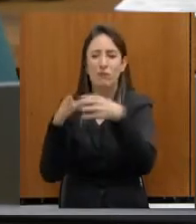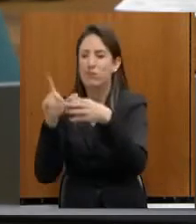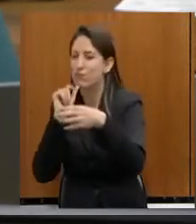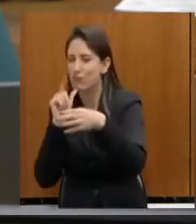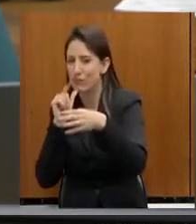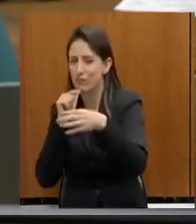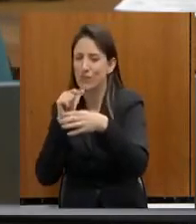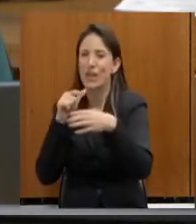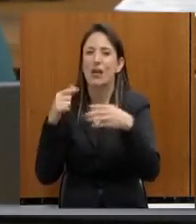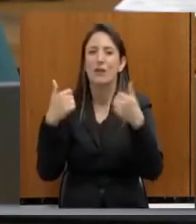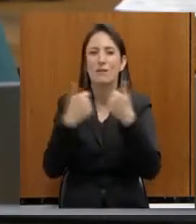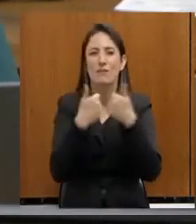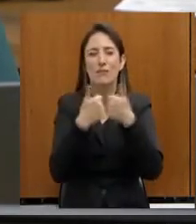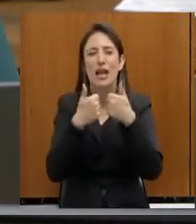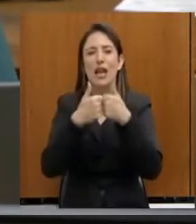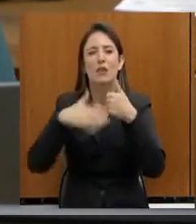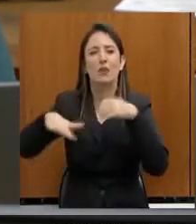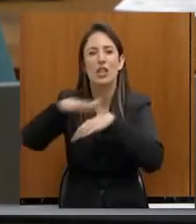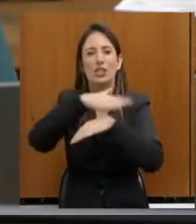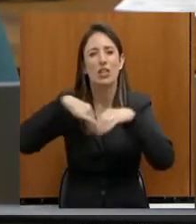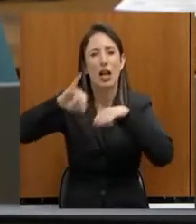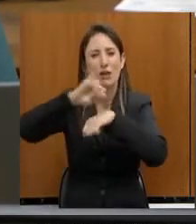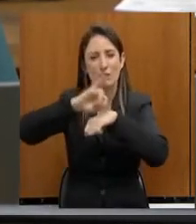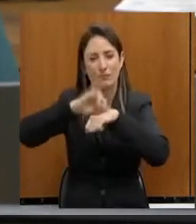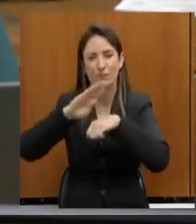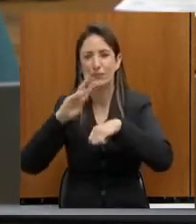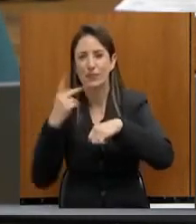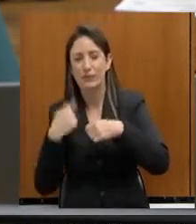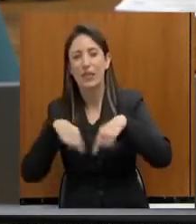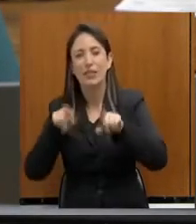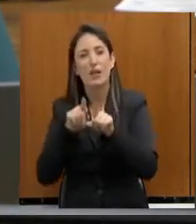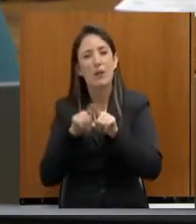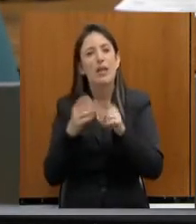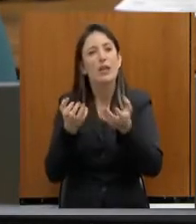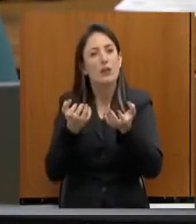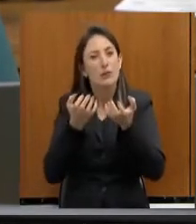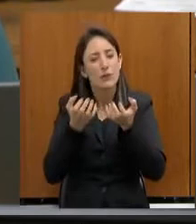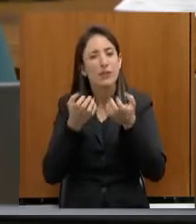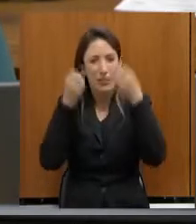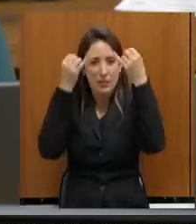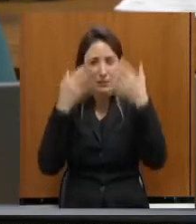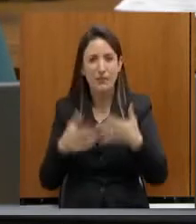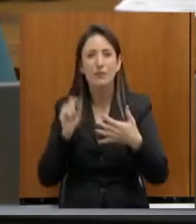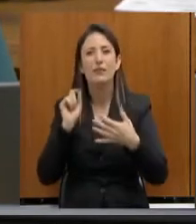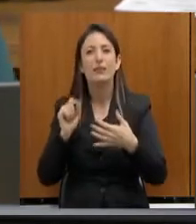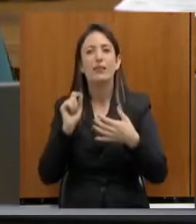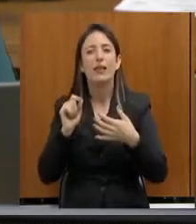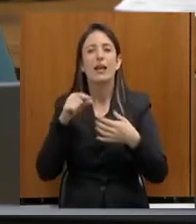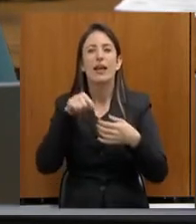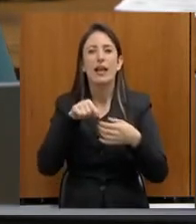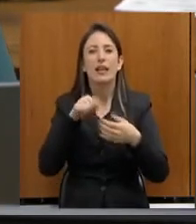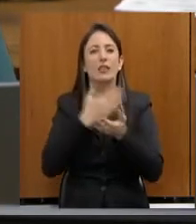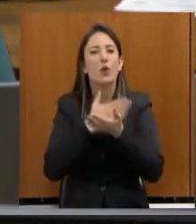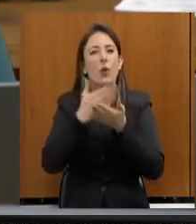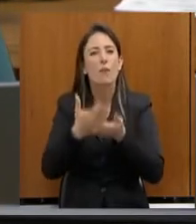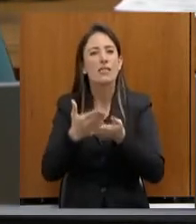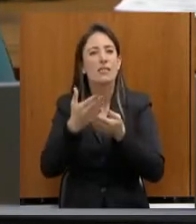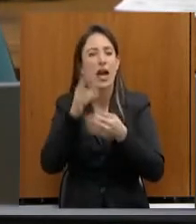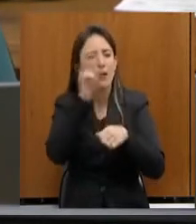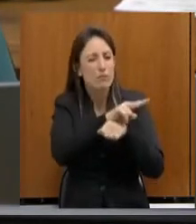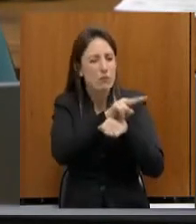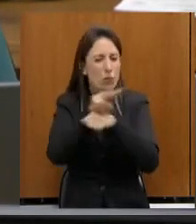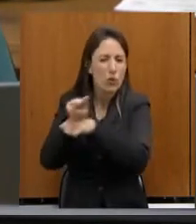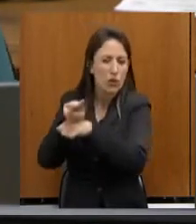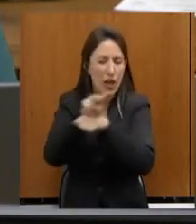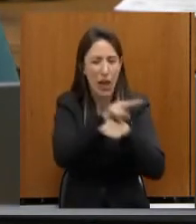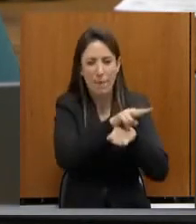pela feam um ponto de destaque em função do tempo que eu queria trazer é isso e do sistema de monitoramento em tempo real das